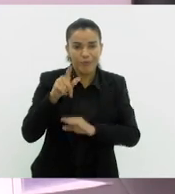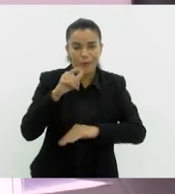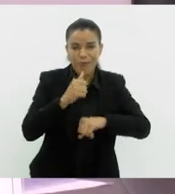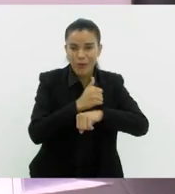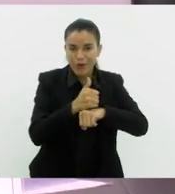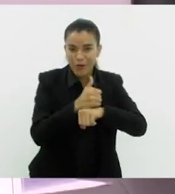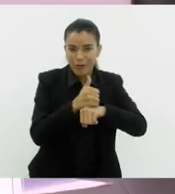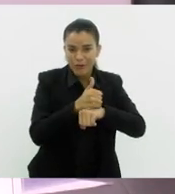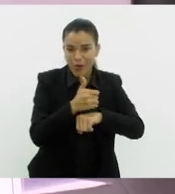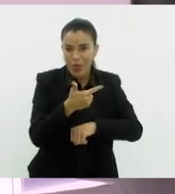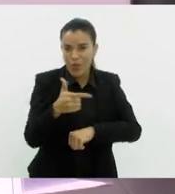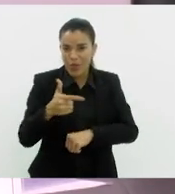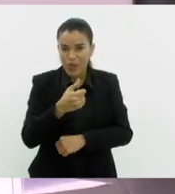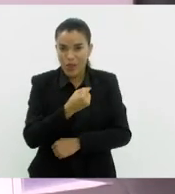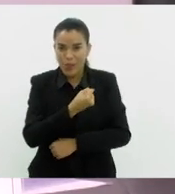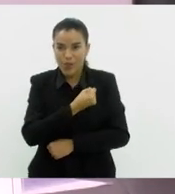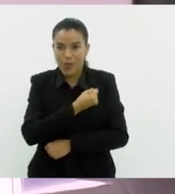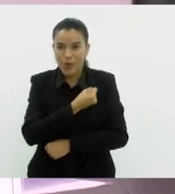não tem um número